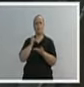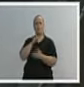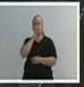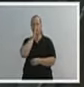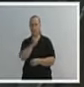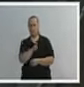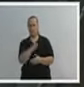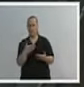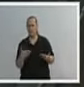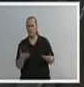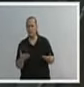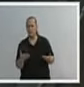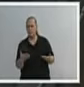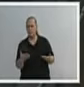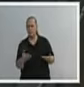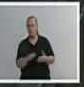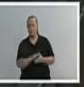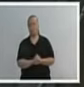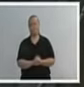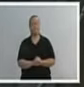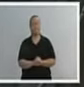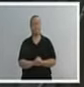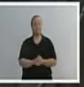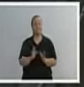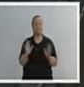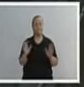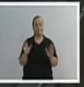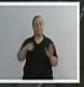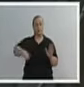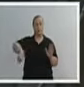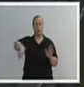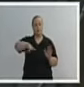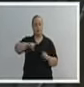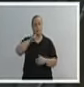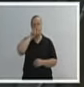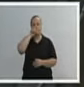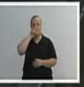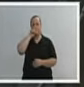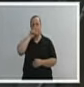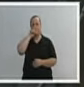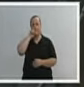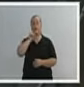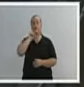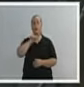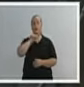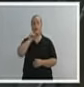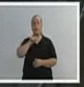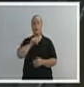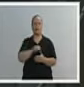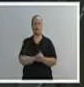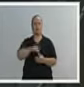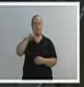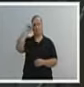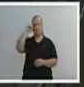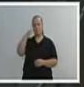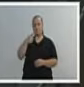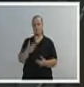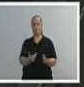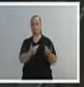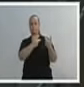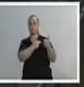pelo Supremo. Nós estamos num perigo de autoridade, de responsabilidade de quem é que decide